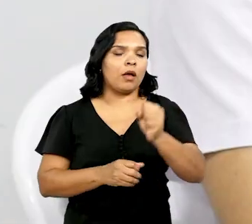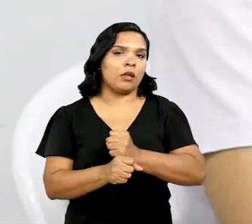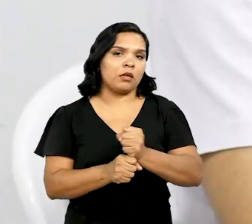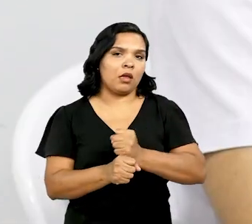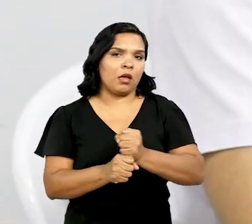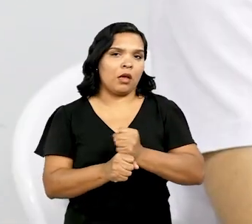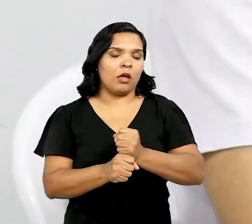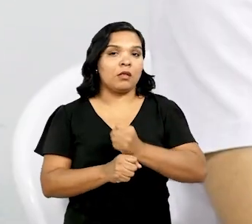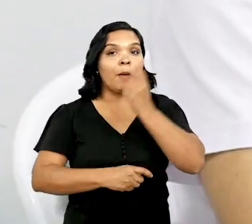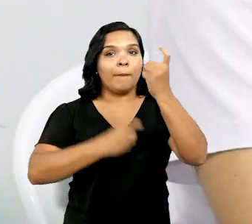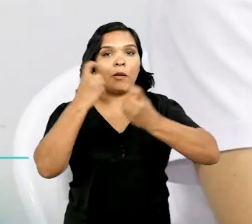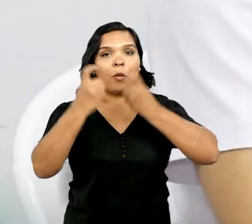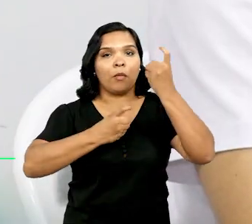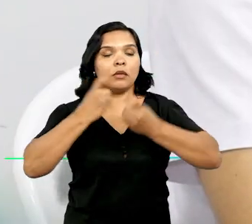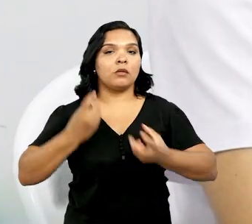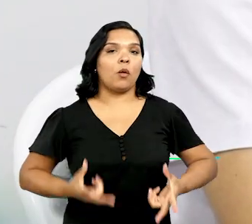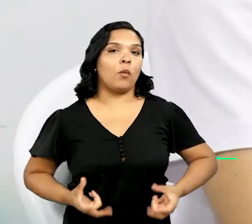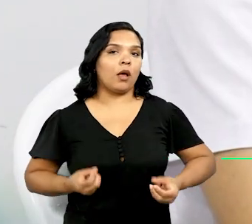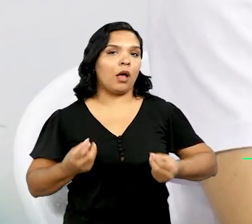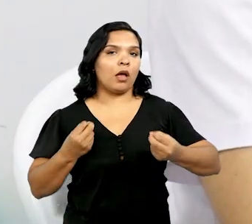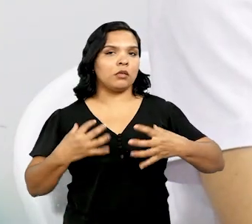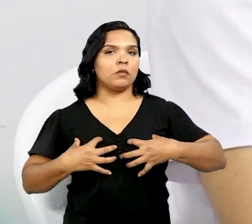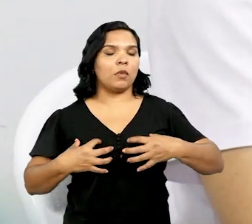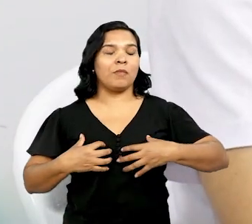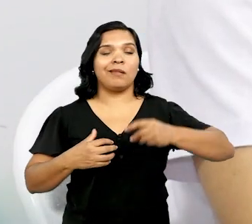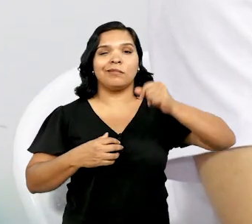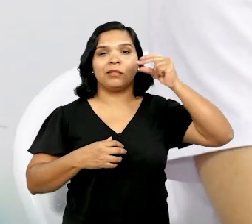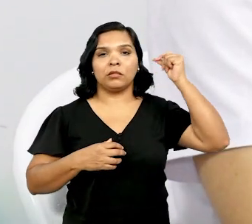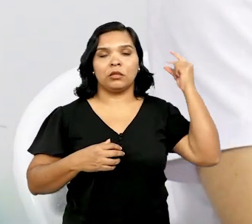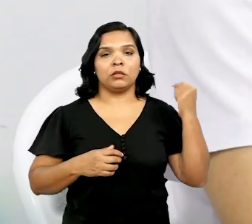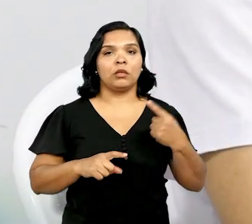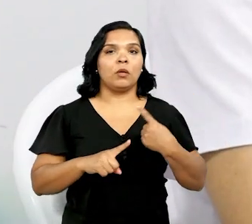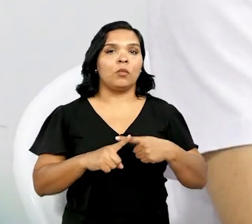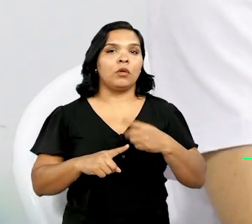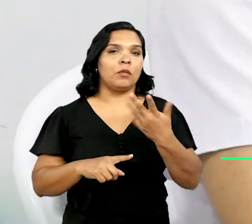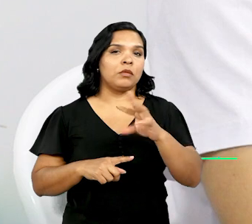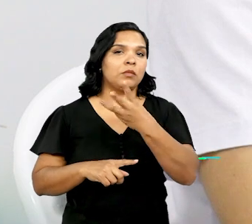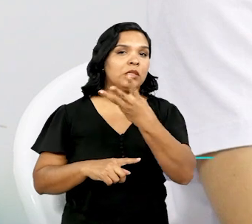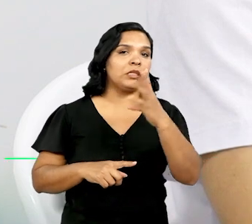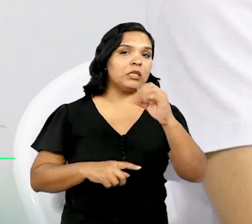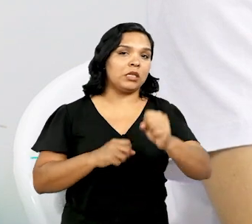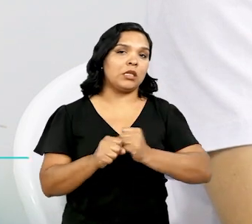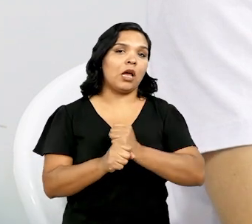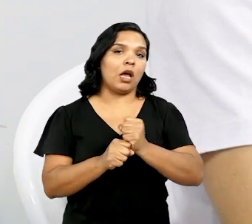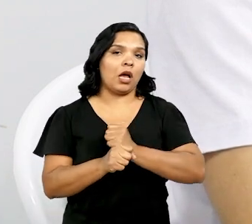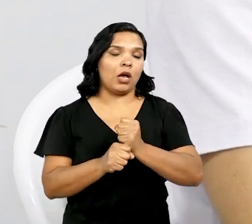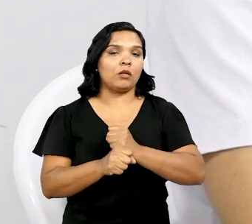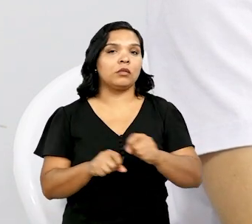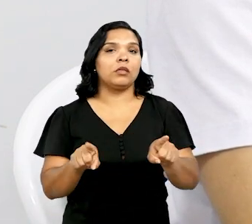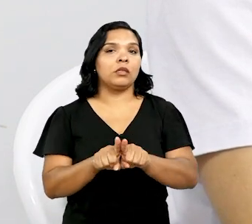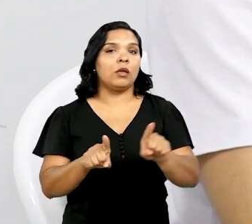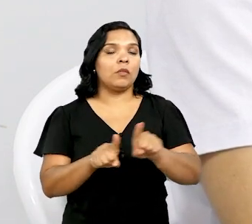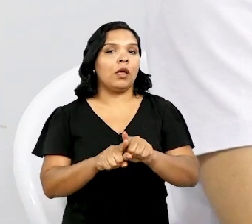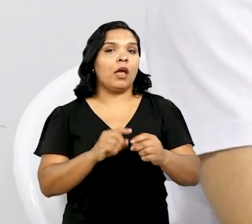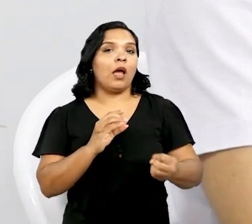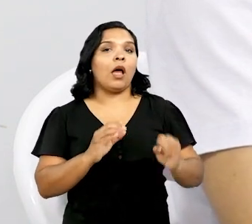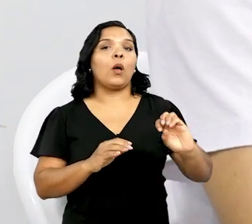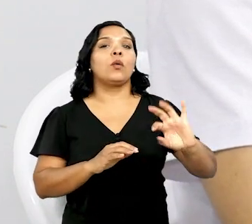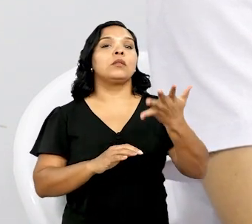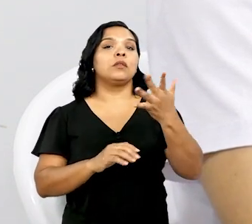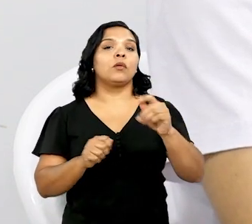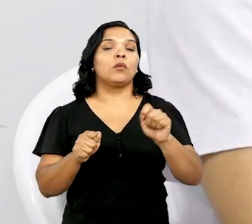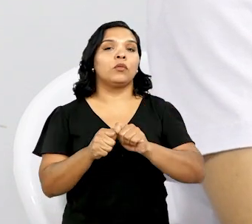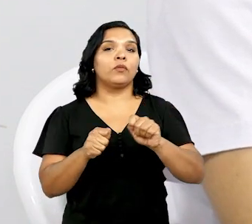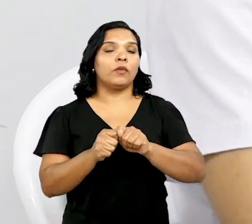A nossa preocupação com o câncer de mama é bem antiga, porque é ontem pouco mais de 30 anos. E ela surgiu quando